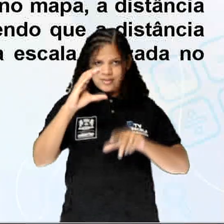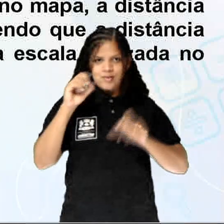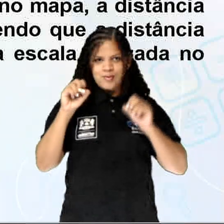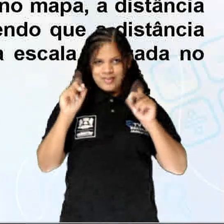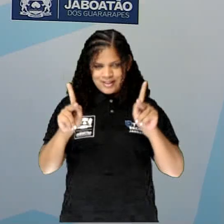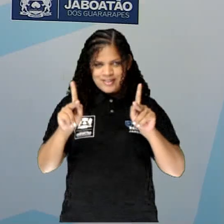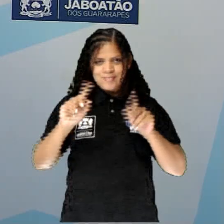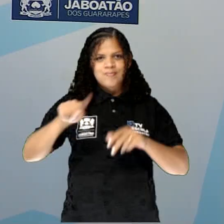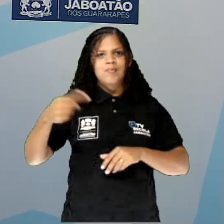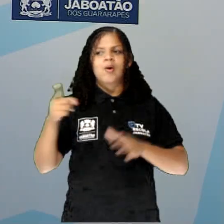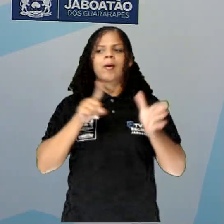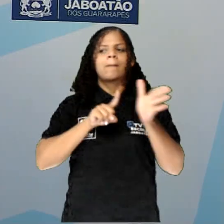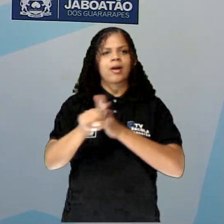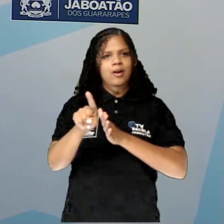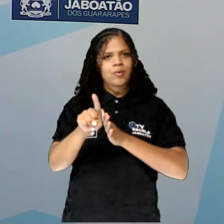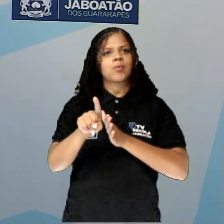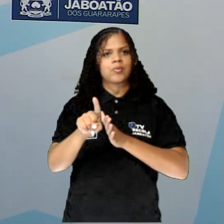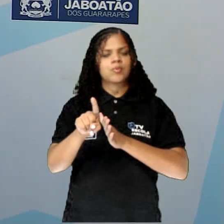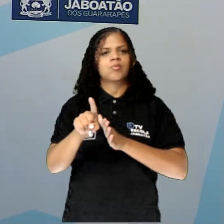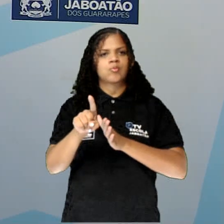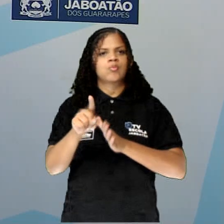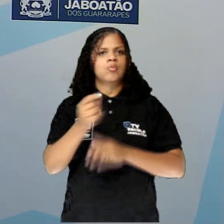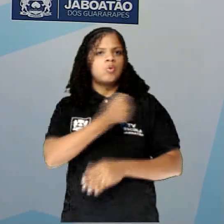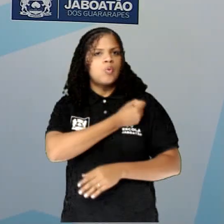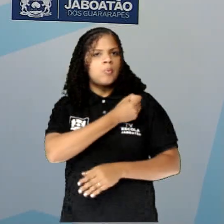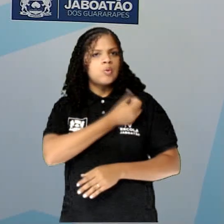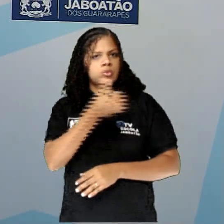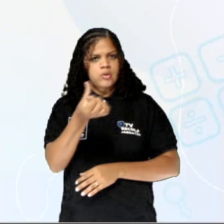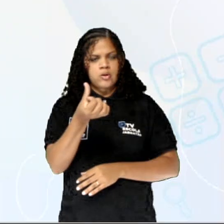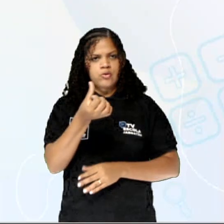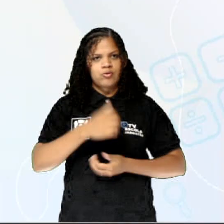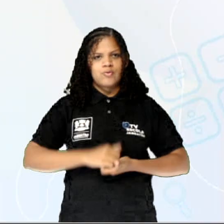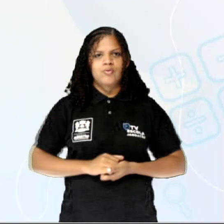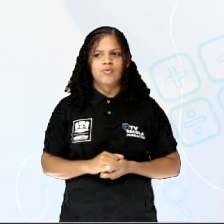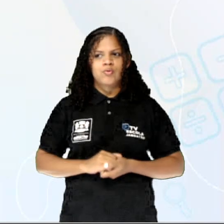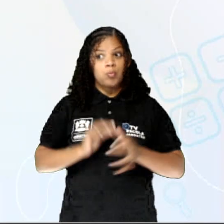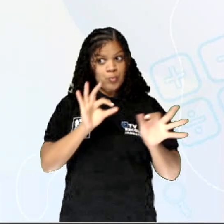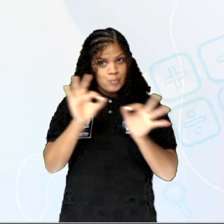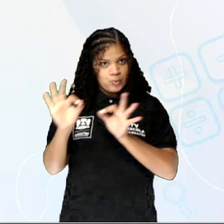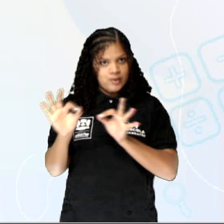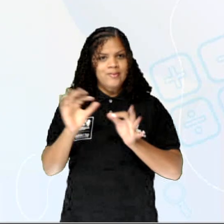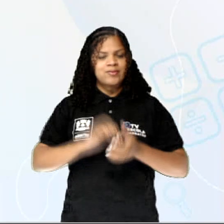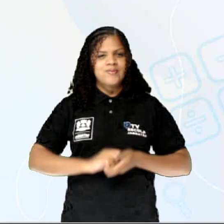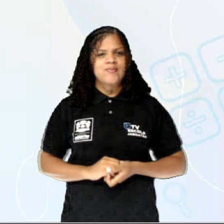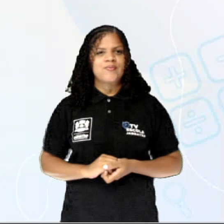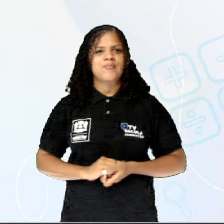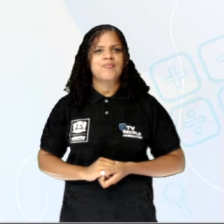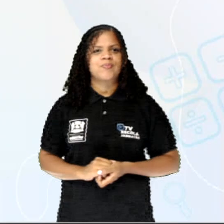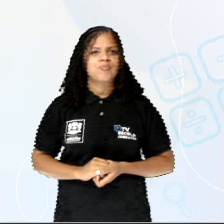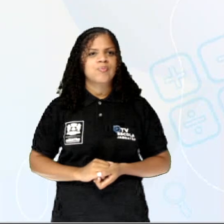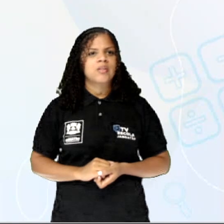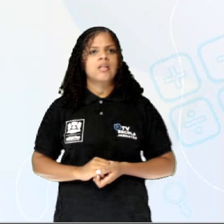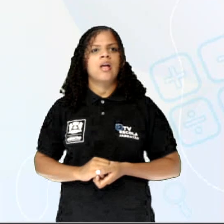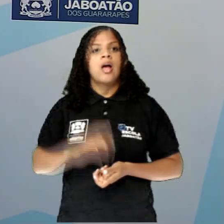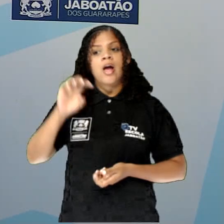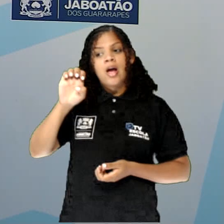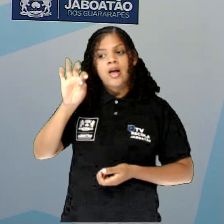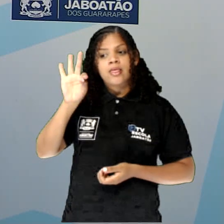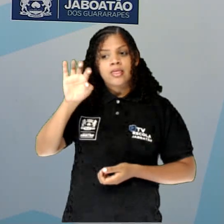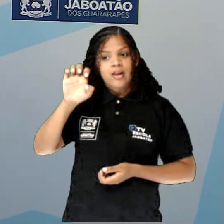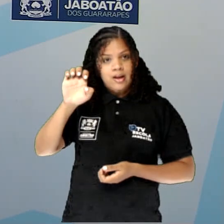no resultado, tá? Para transformar de quilômetro para centímetro. Então, vamos lá. Então, eu vou ter aqui, ó, como